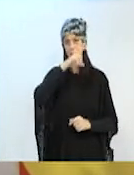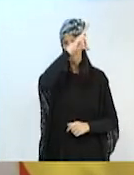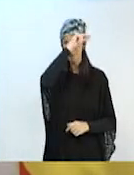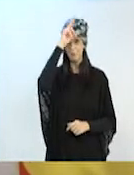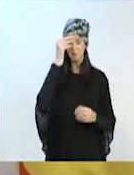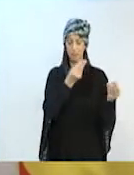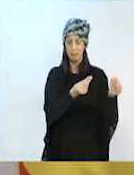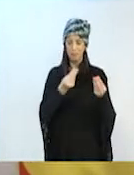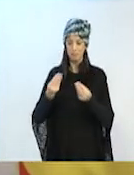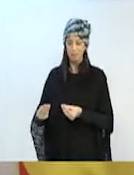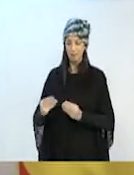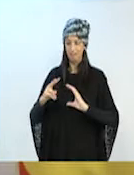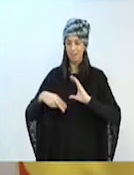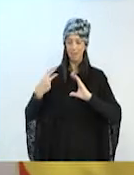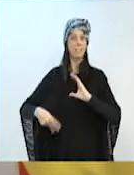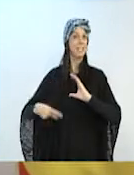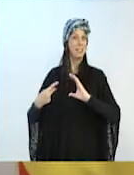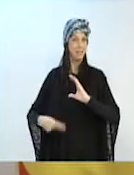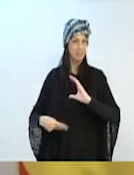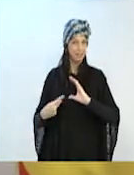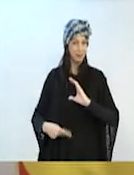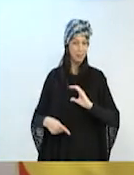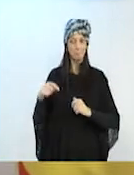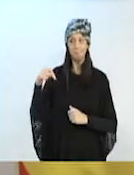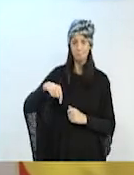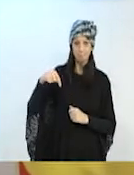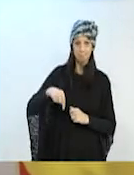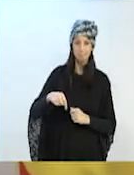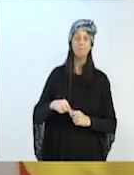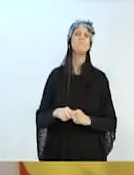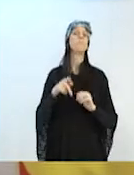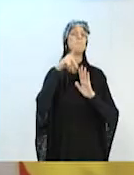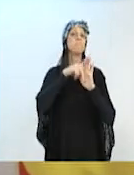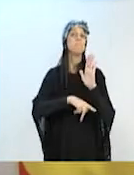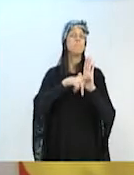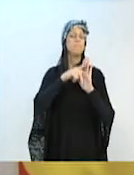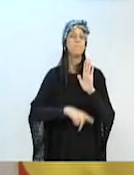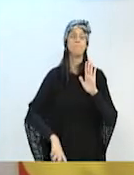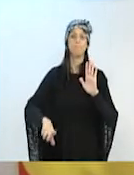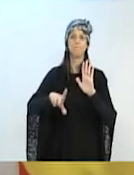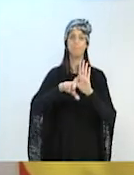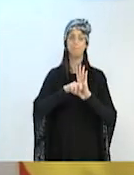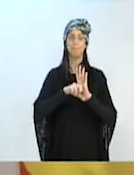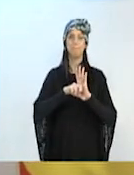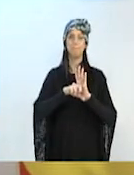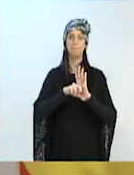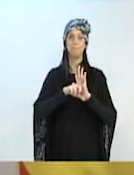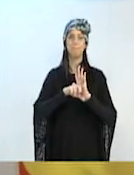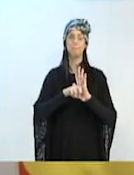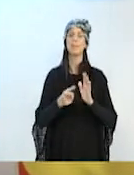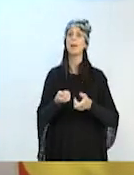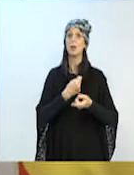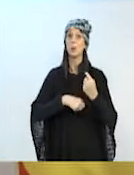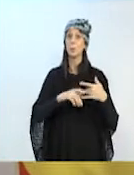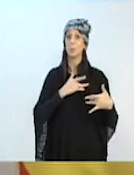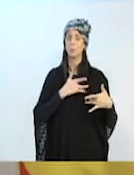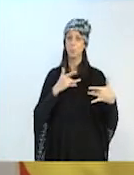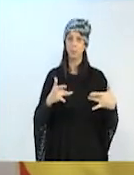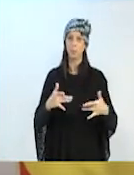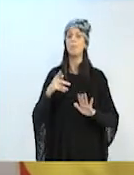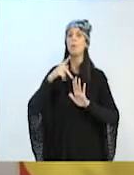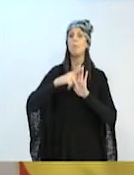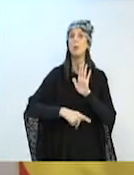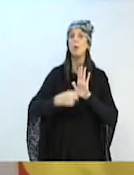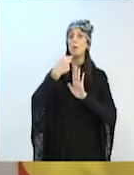encaminhe para a Câmara de Vereadores, para esta casa, o projeto de lei da economia solidária. Esse